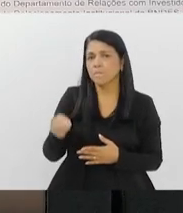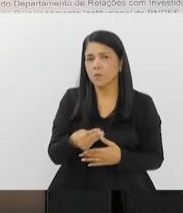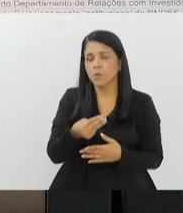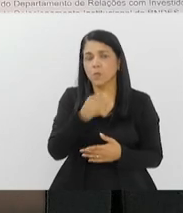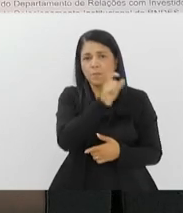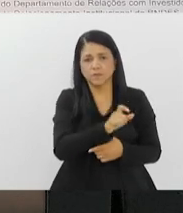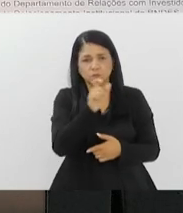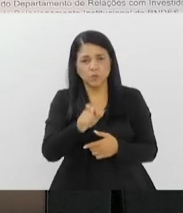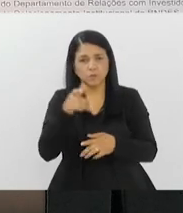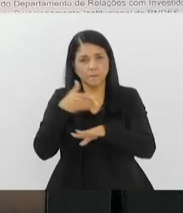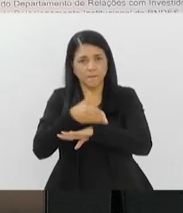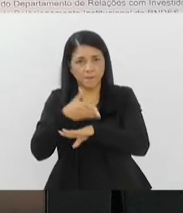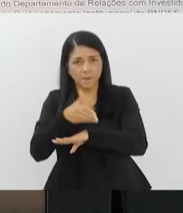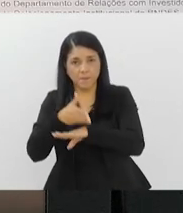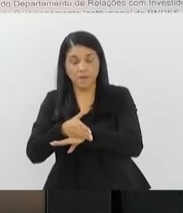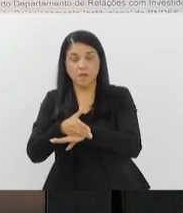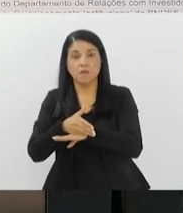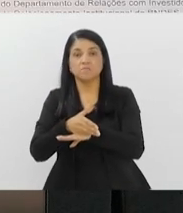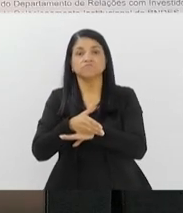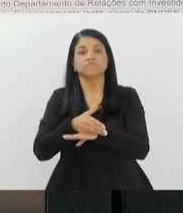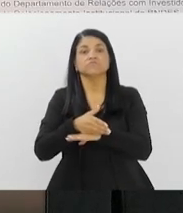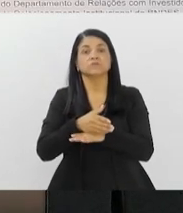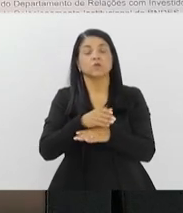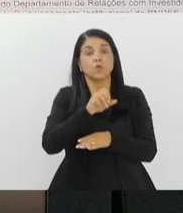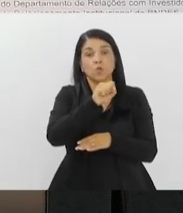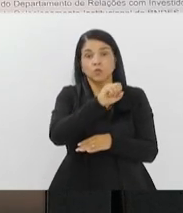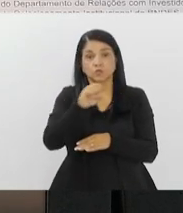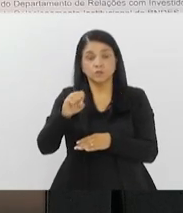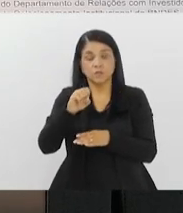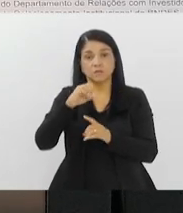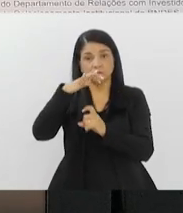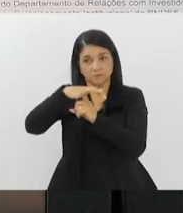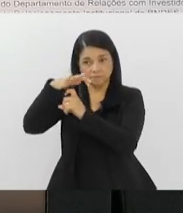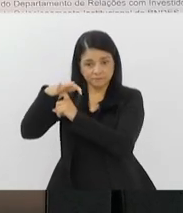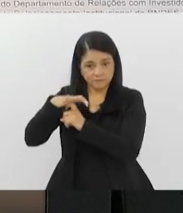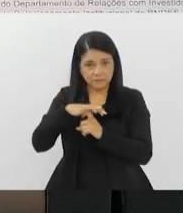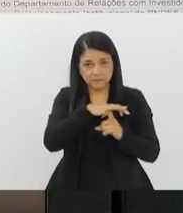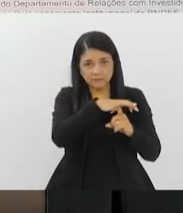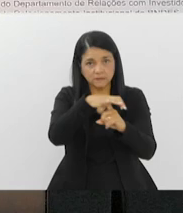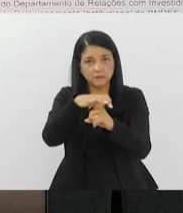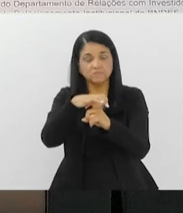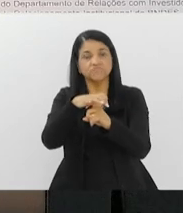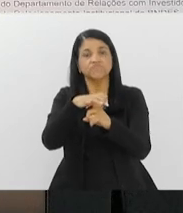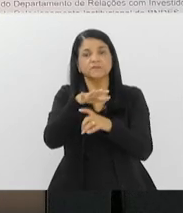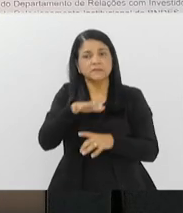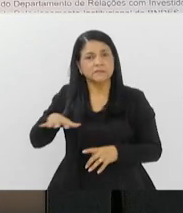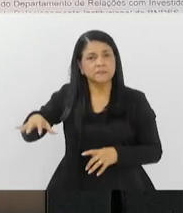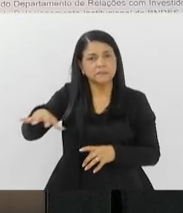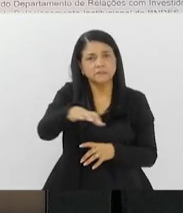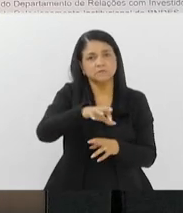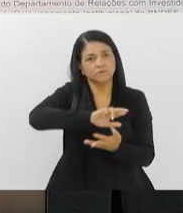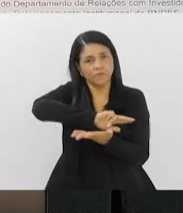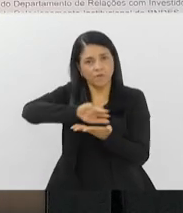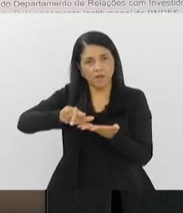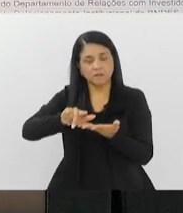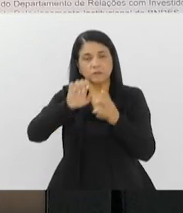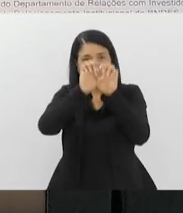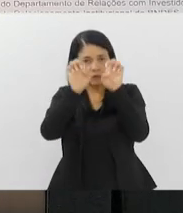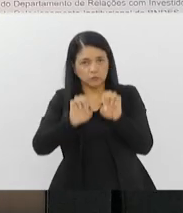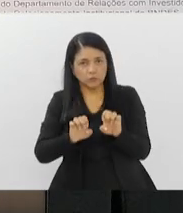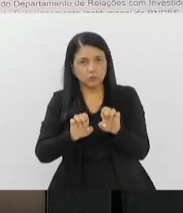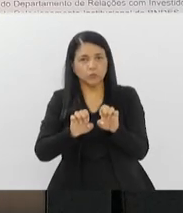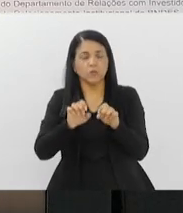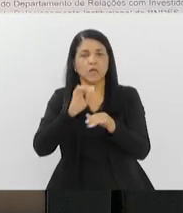de aproximadamente 800 expositores de diversos setores, desde infraestrutura